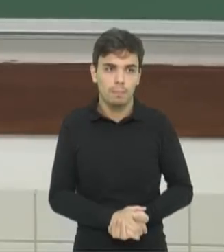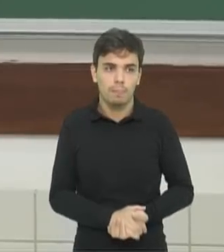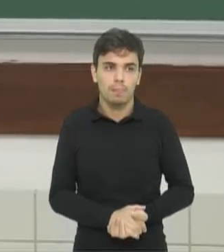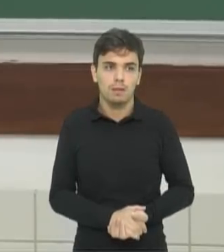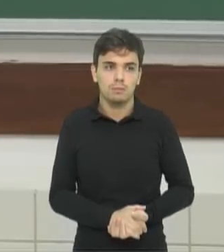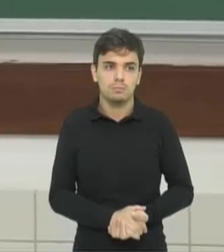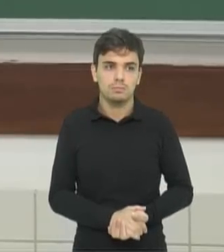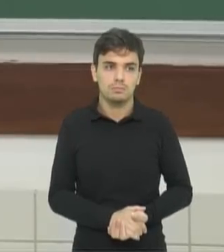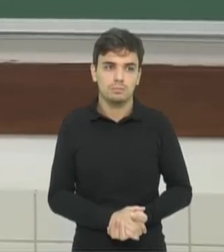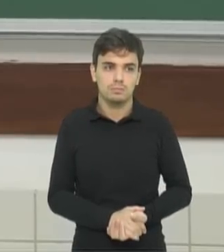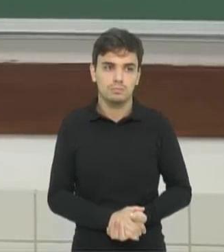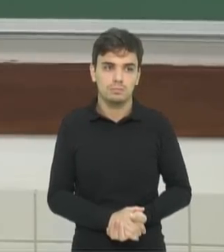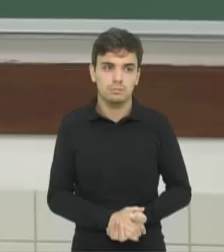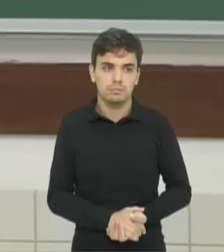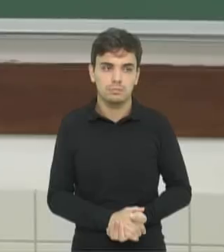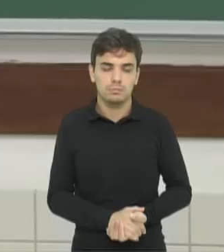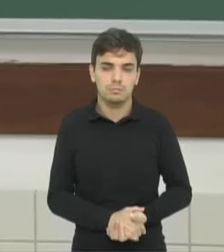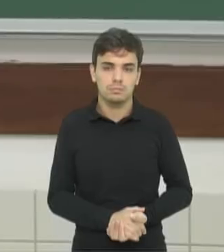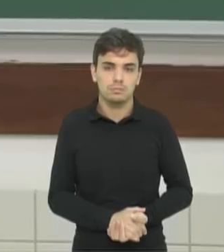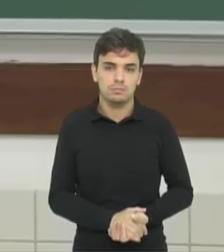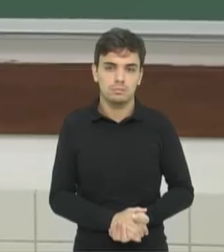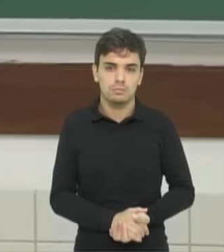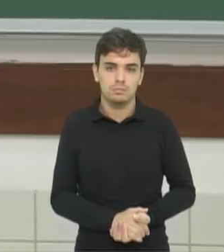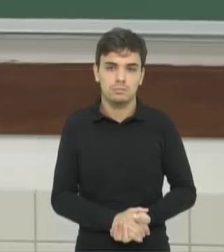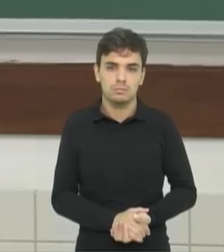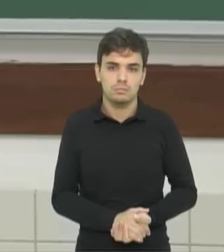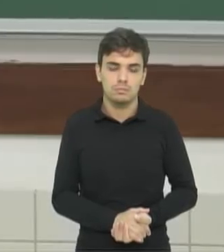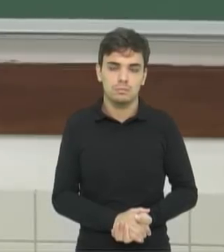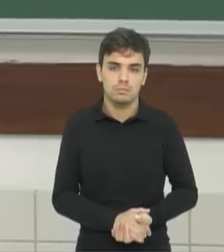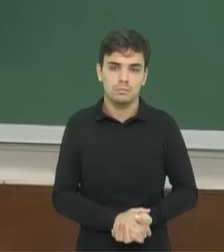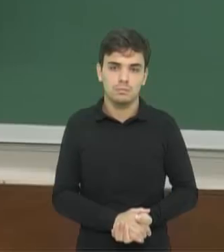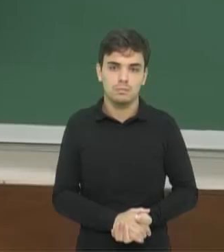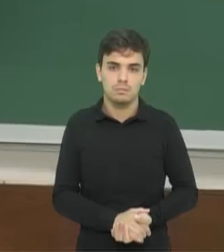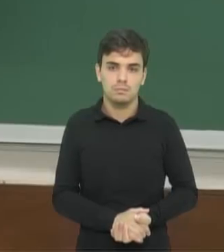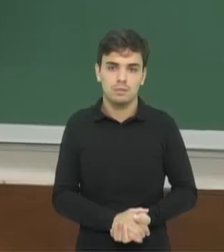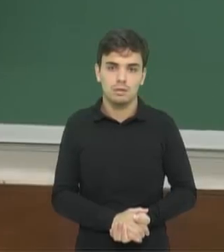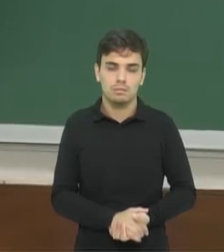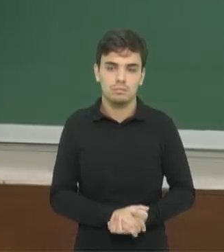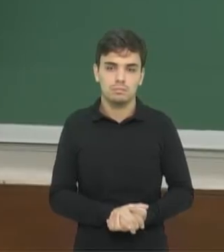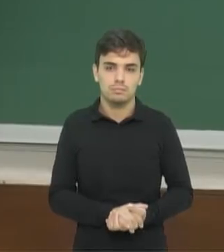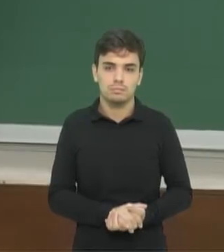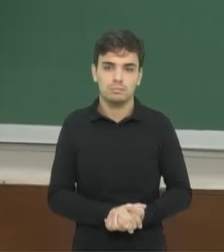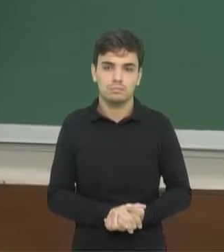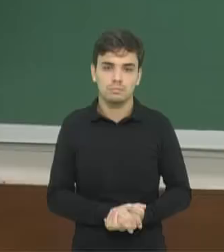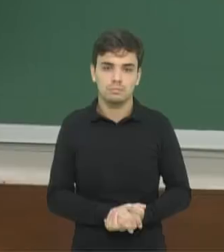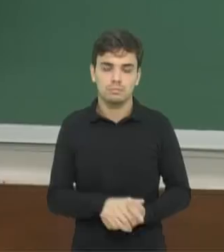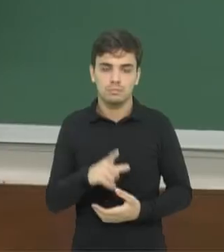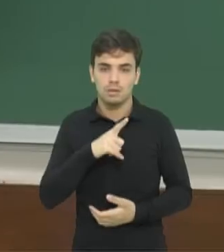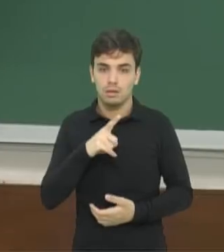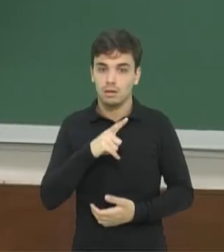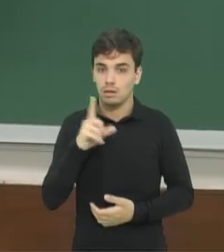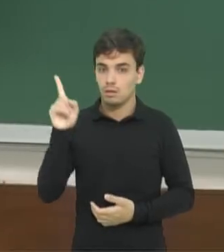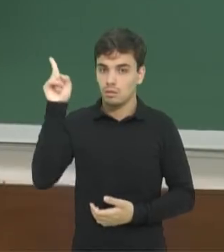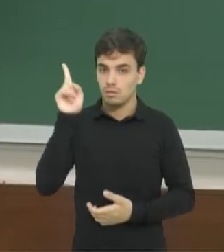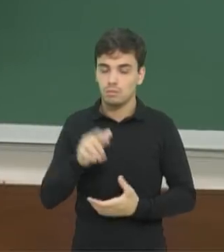tentar ver isso agora, exposto dessa forma aqui. Vamos ver se vocês vão entender. Vamos lá. Eu tenho ali,